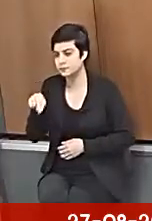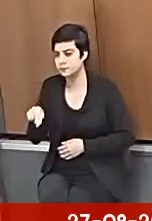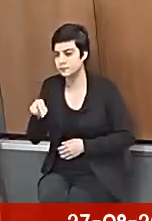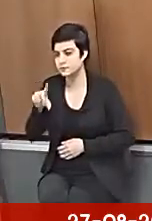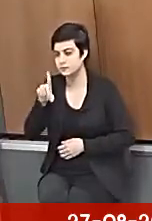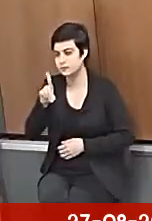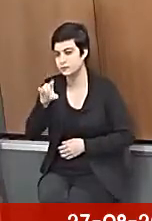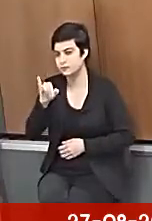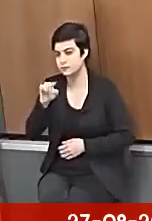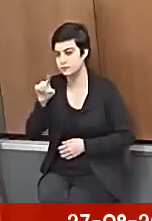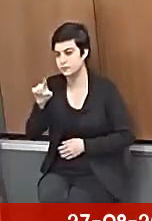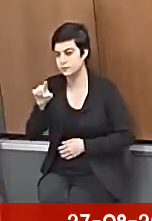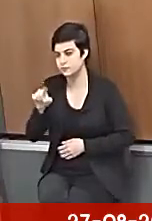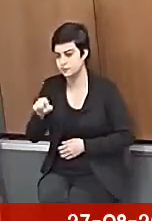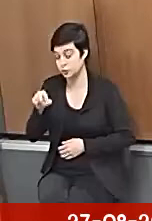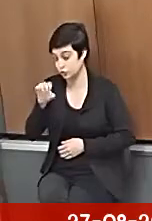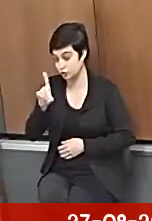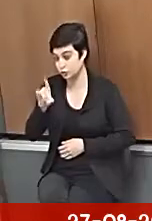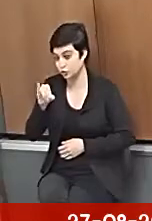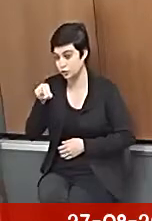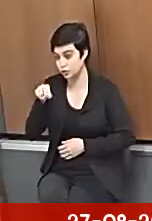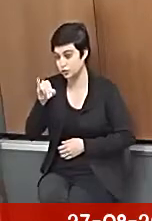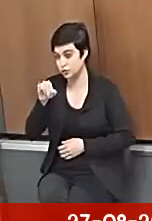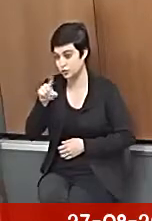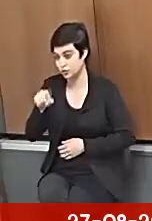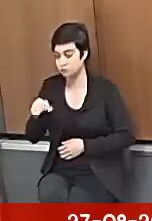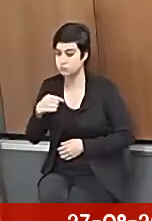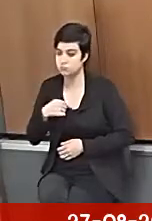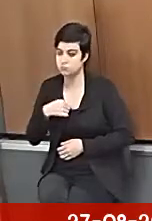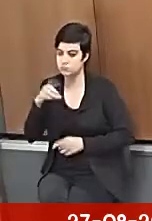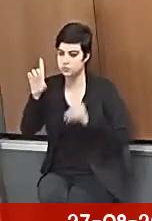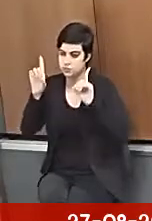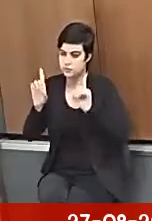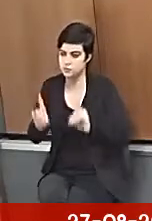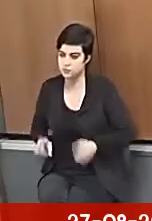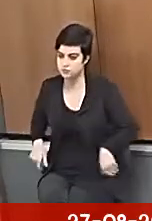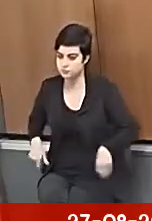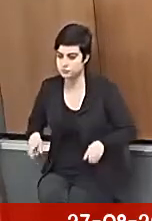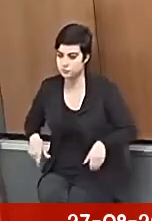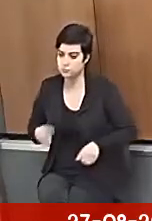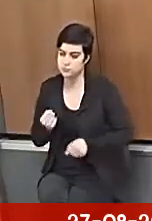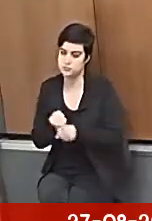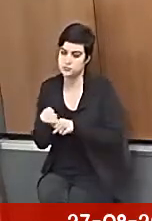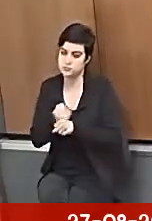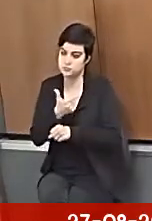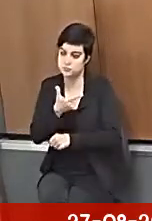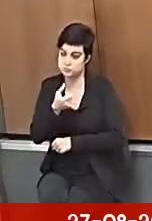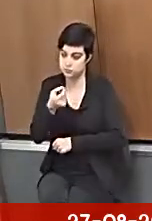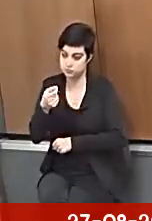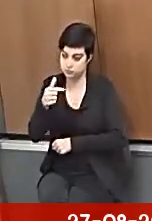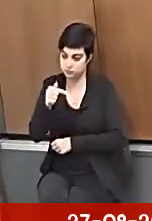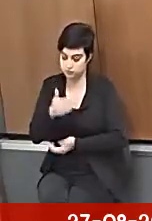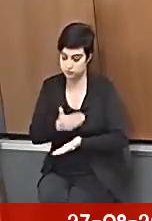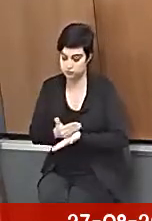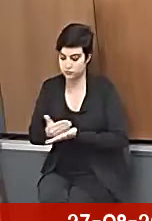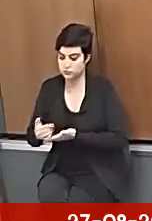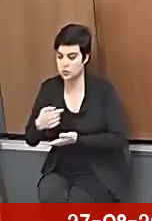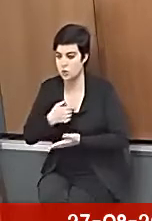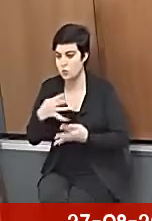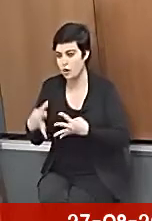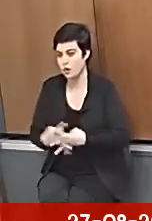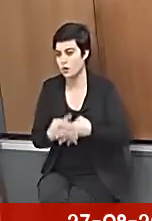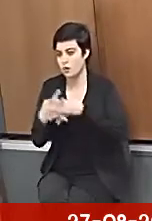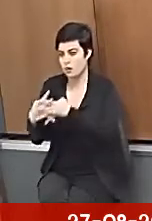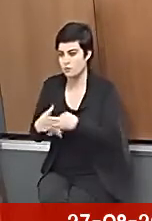é eu sou abordado hoje deficiência desde 2007 eu era motorista de caminhão